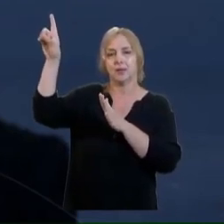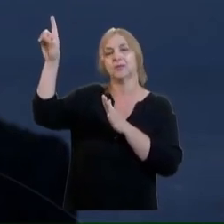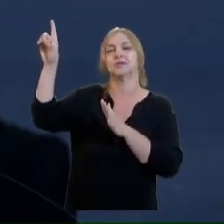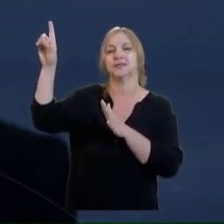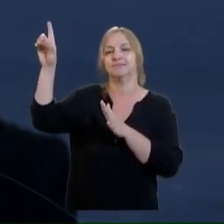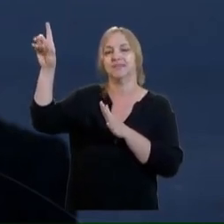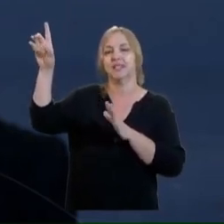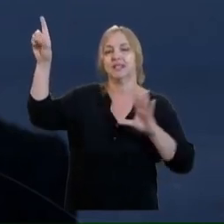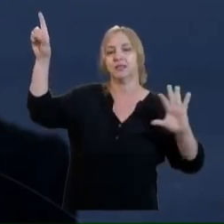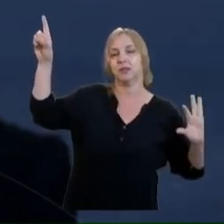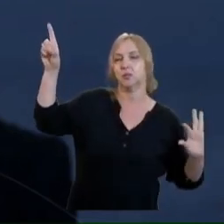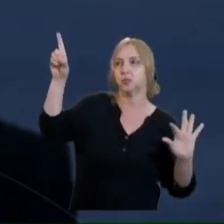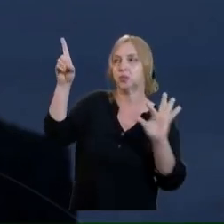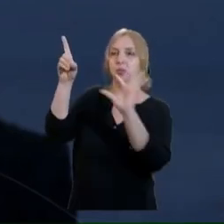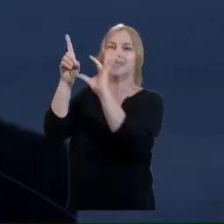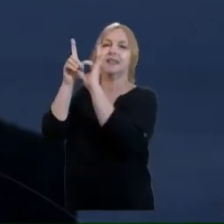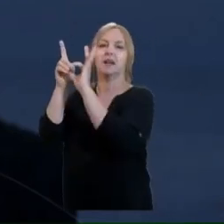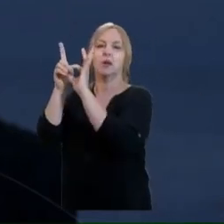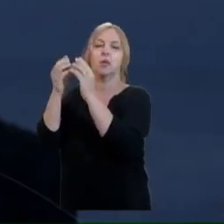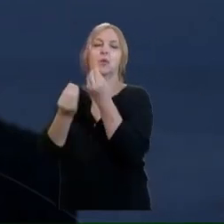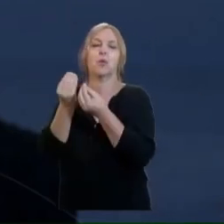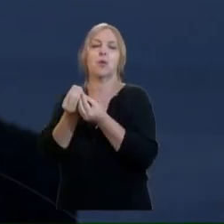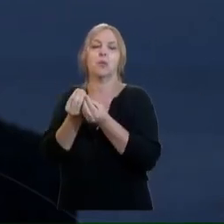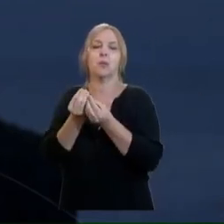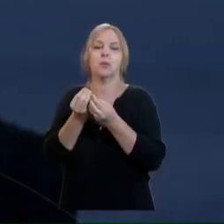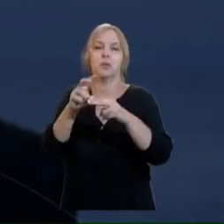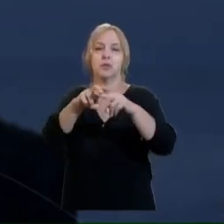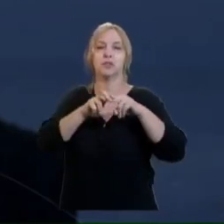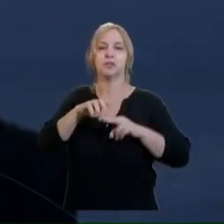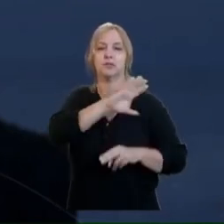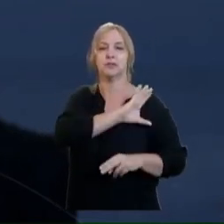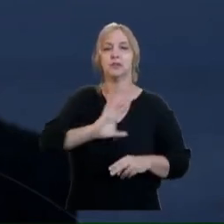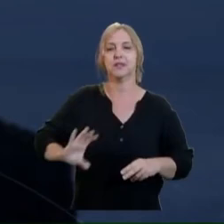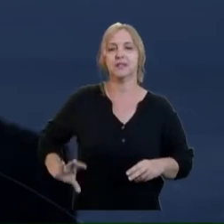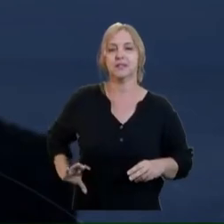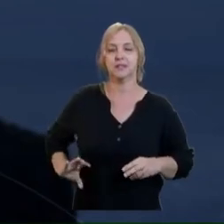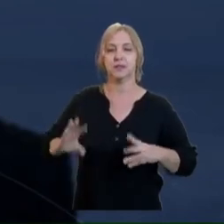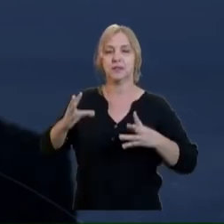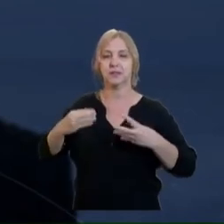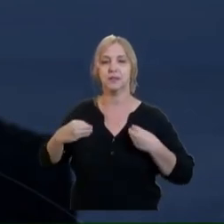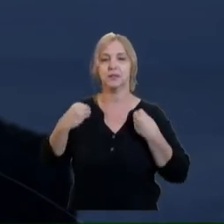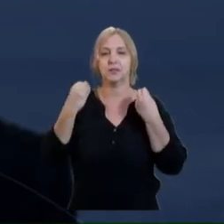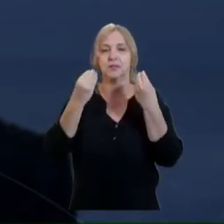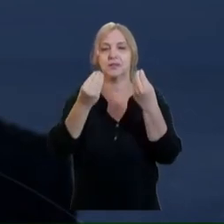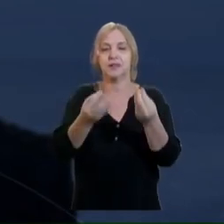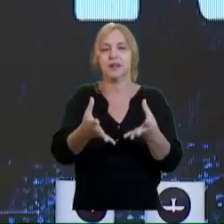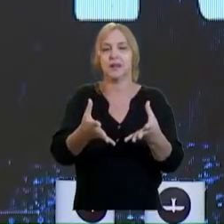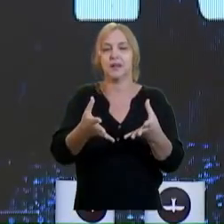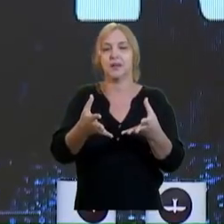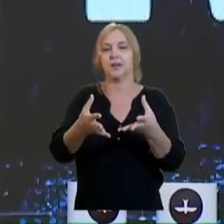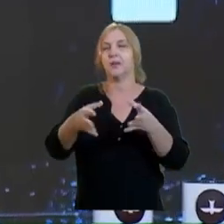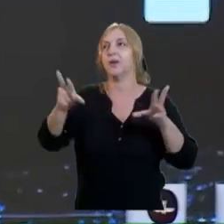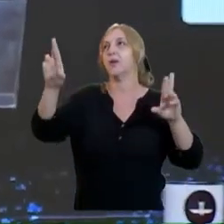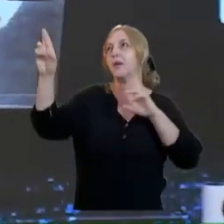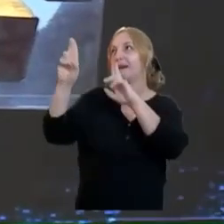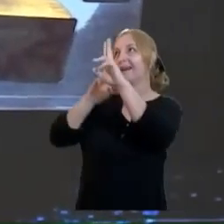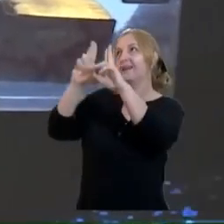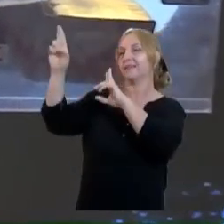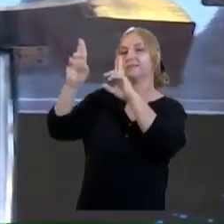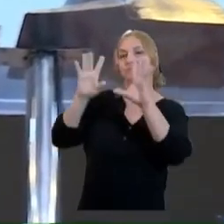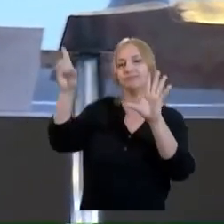reconciliou consigo mesmo, por meio de Cristo, e nos deu o ministério da reconciliação.